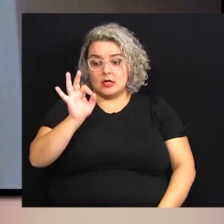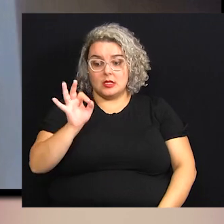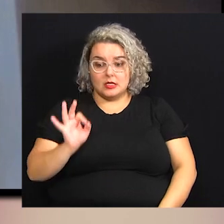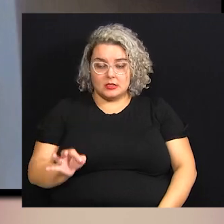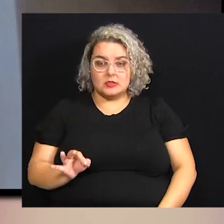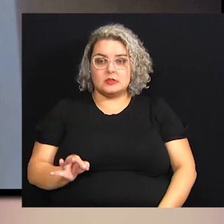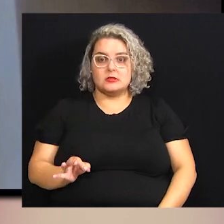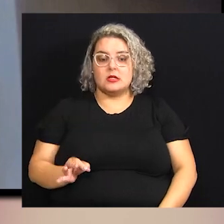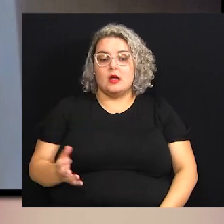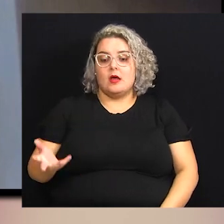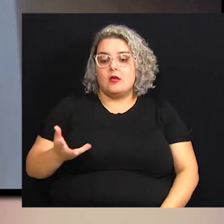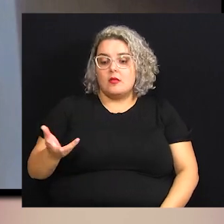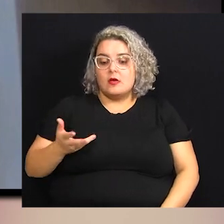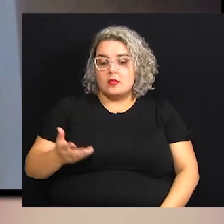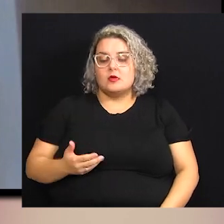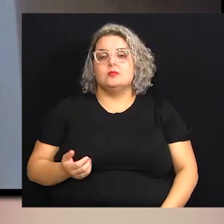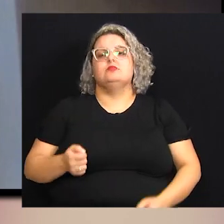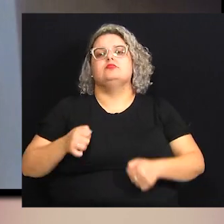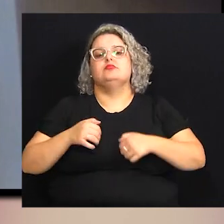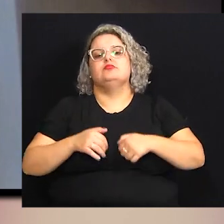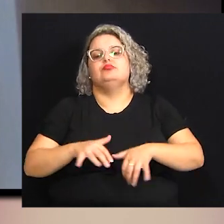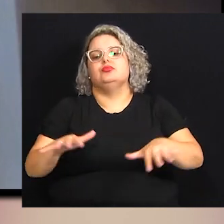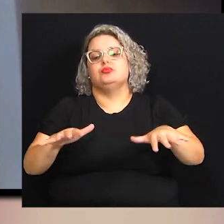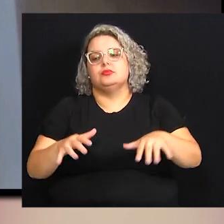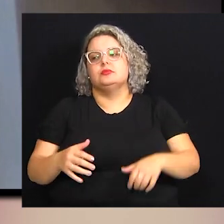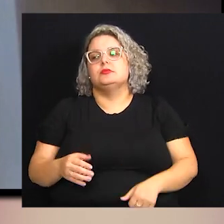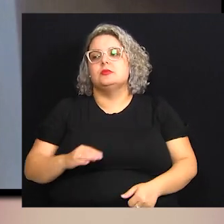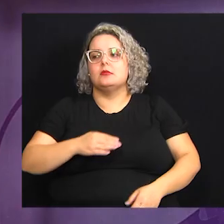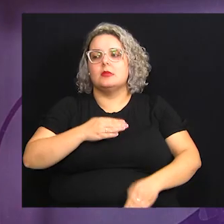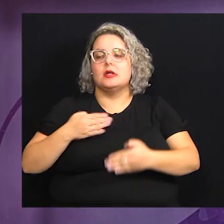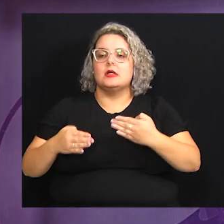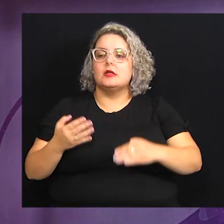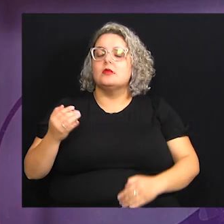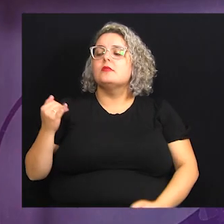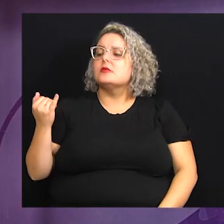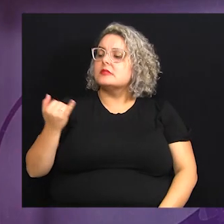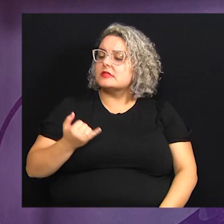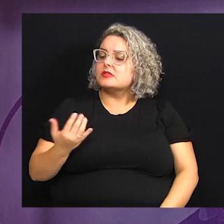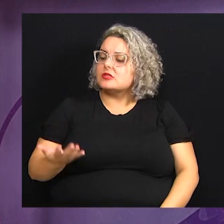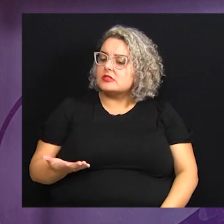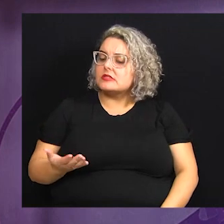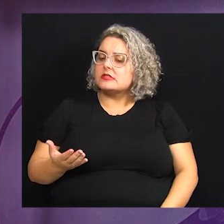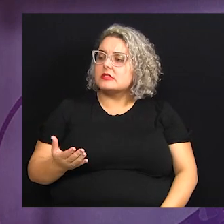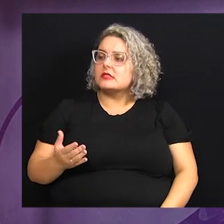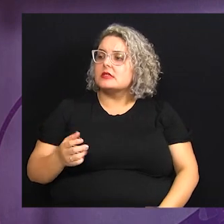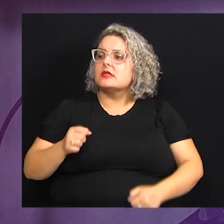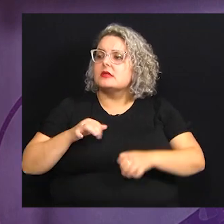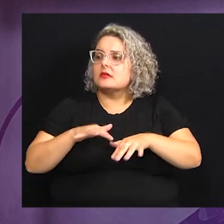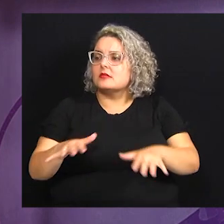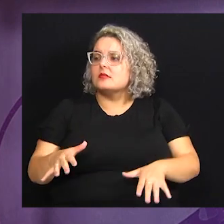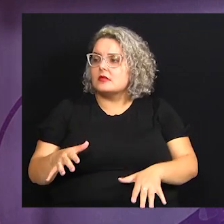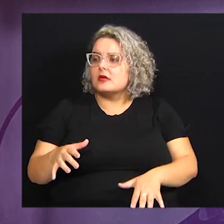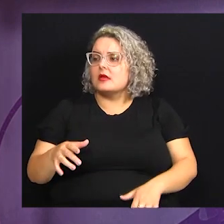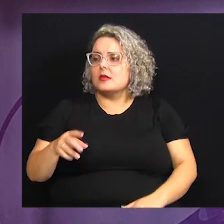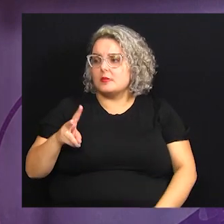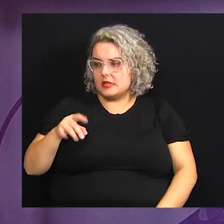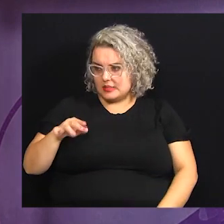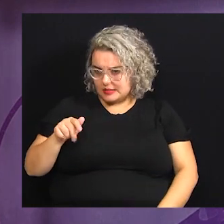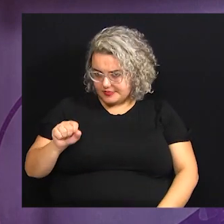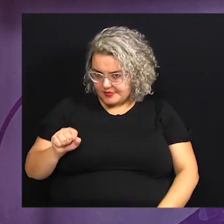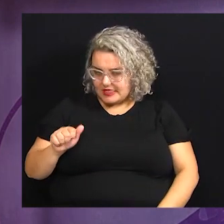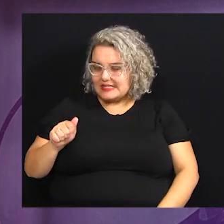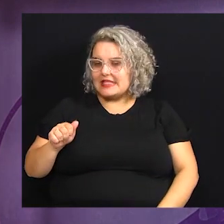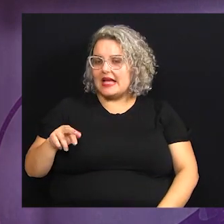taxa, devido a essa velocidade de reprodução da bactéria. Você disse lá que a contaminação acontece pelas